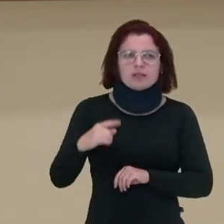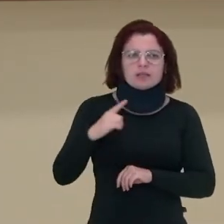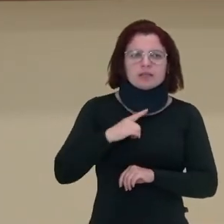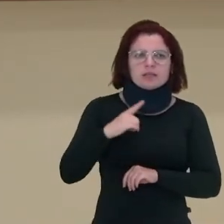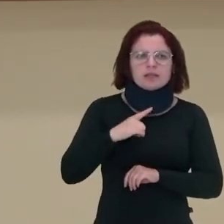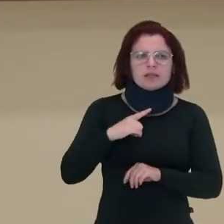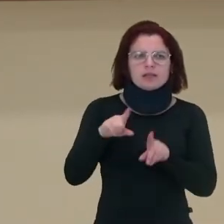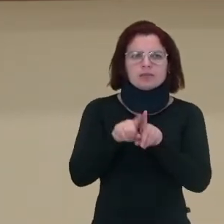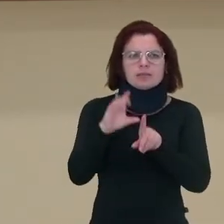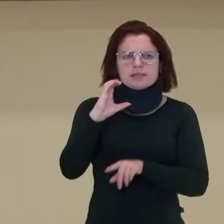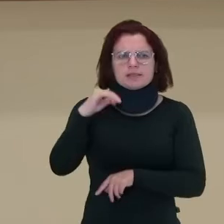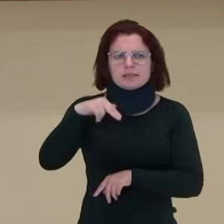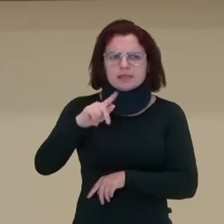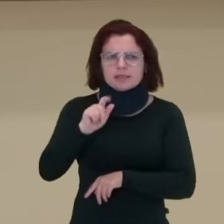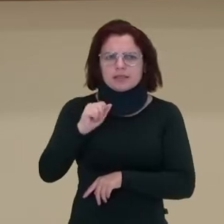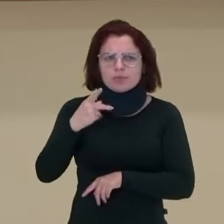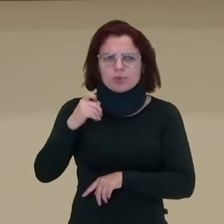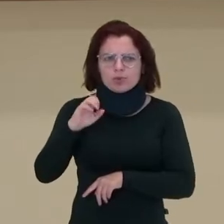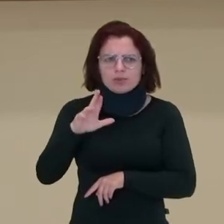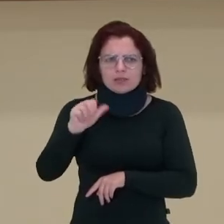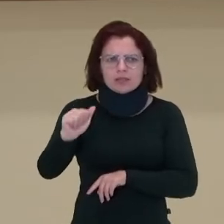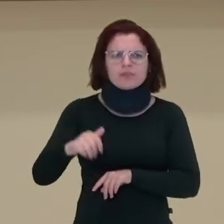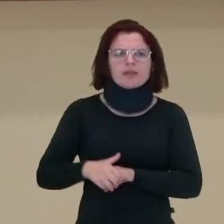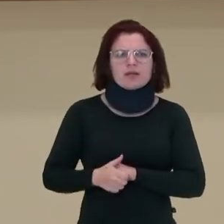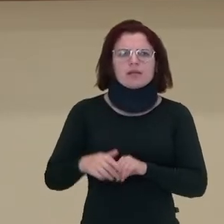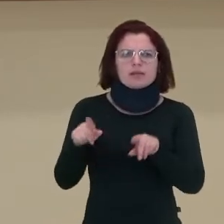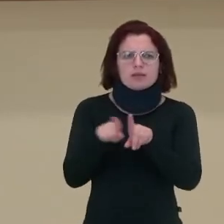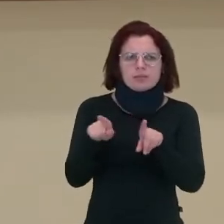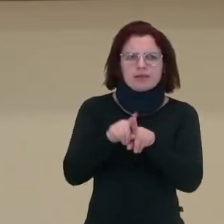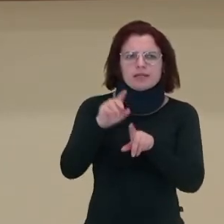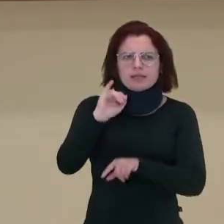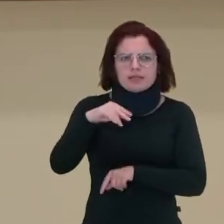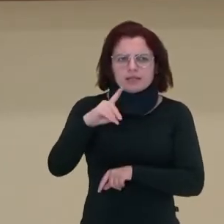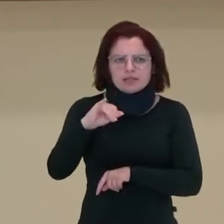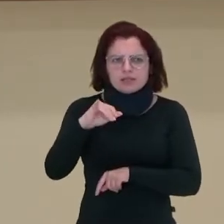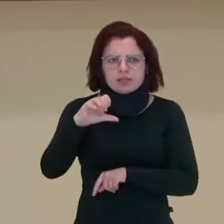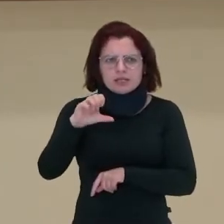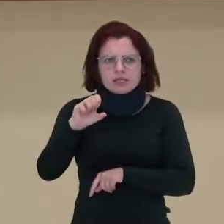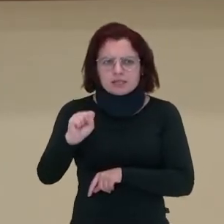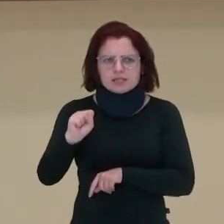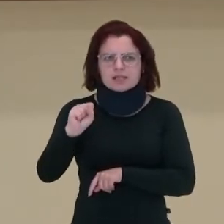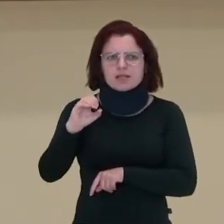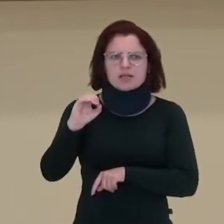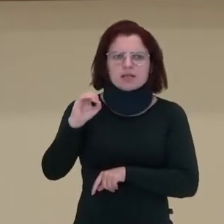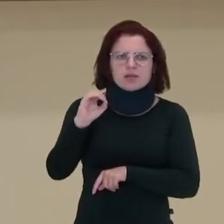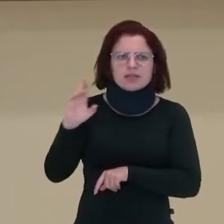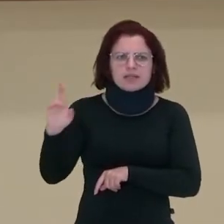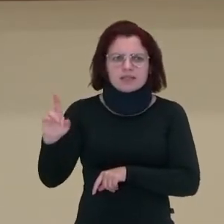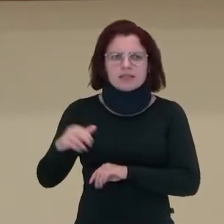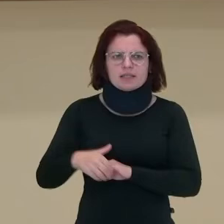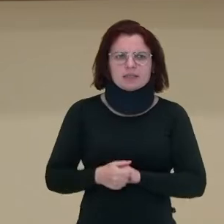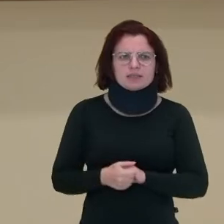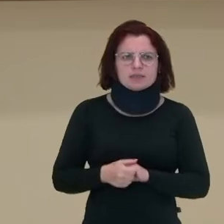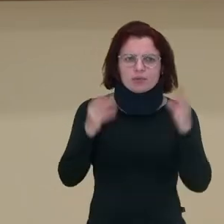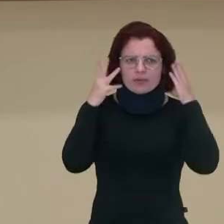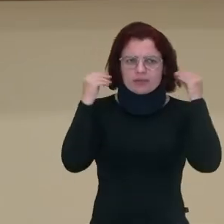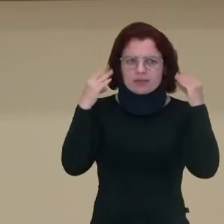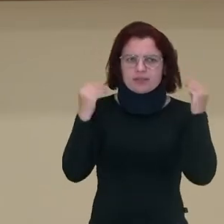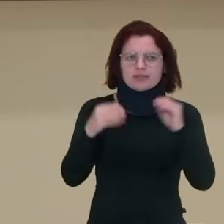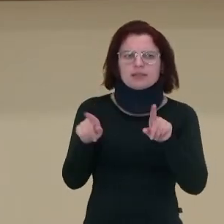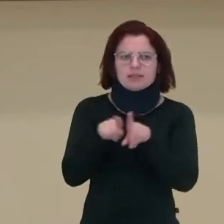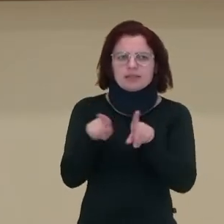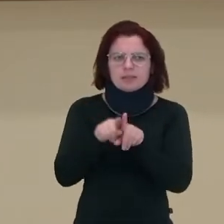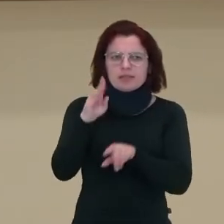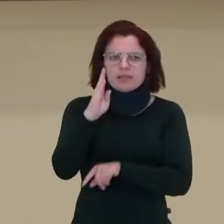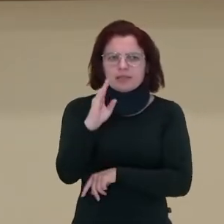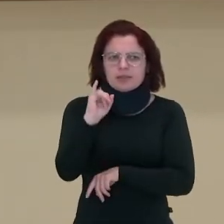Holandesas, toda a Birmânia, que é a atual Mianmar, quase todo o arquipélago das Filipinas, que eram